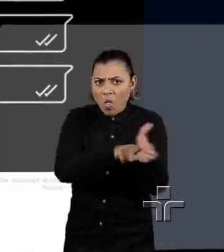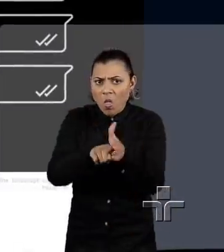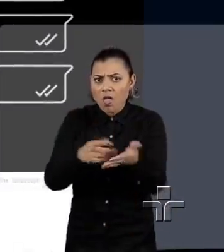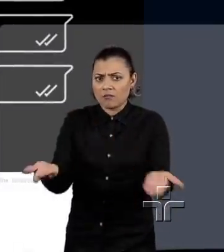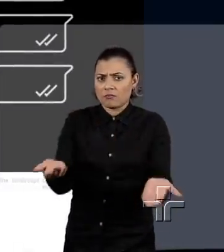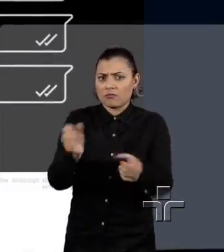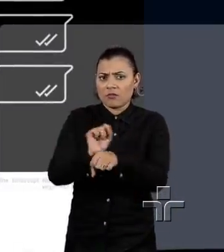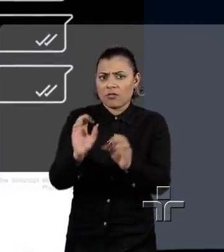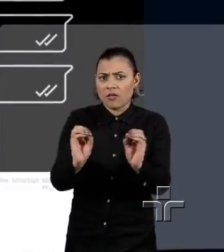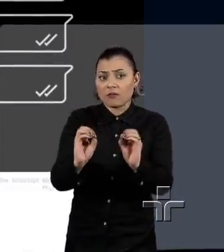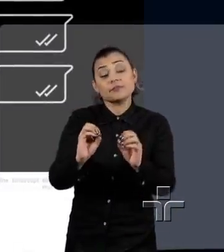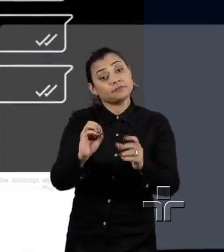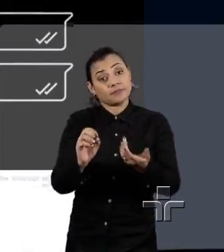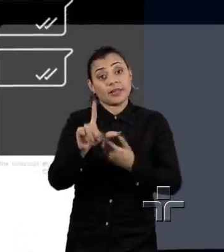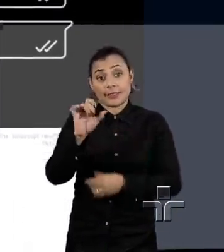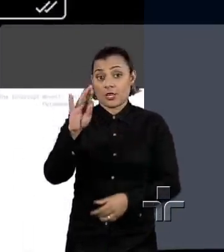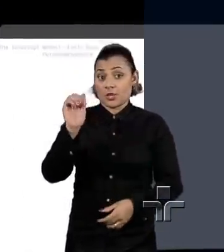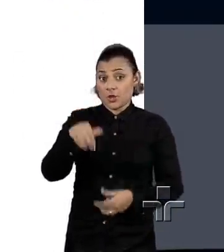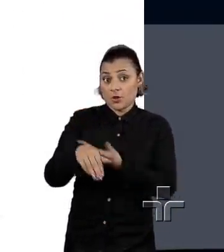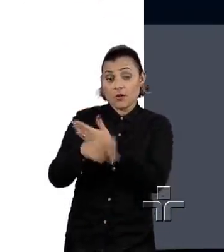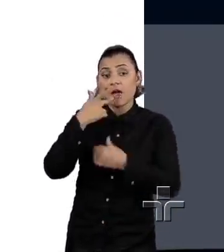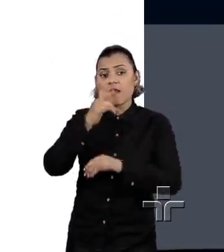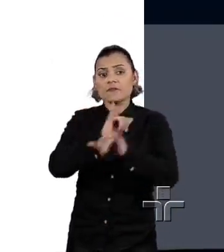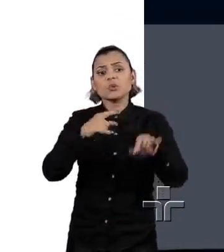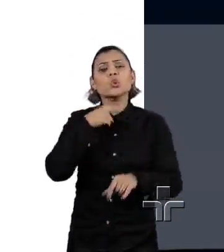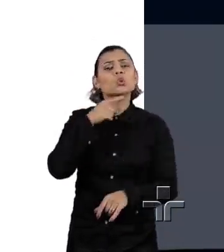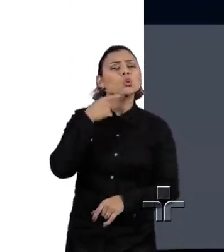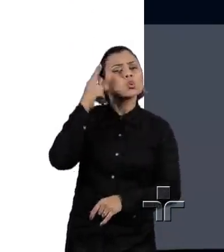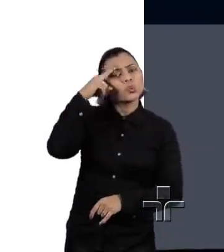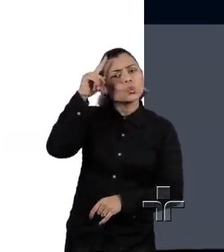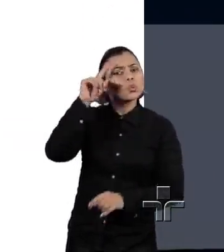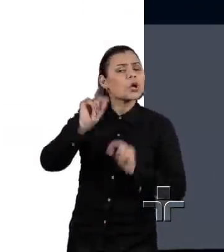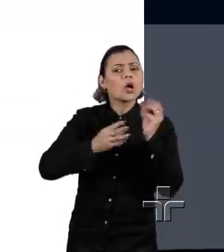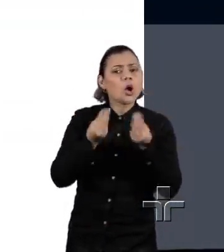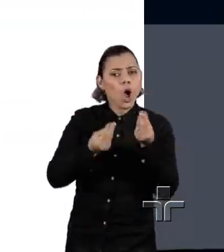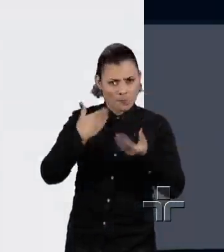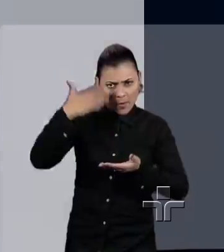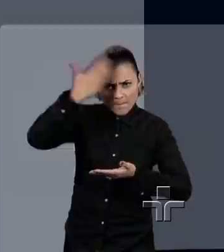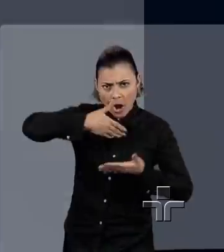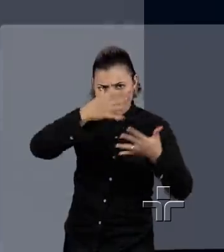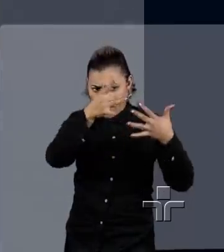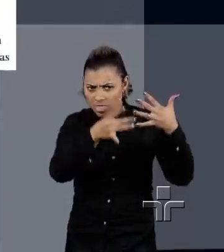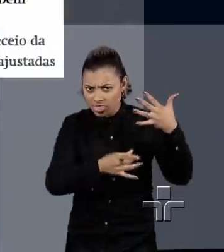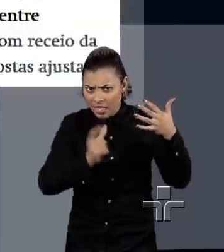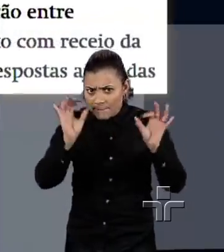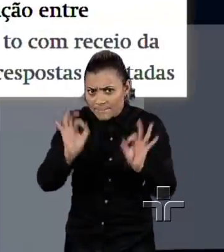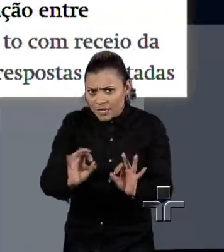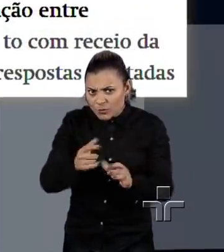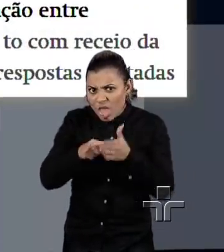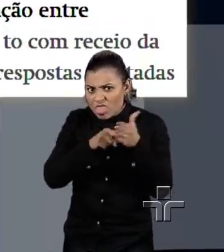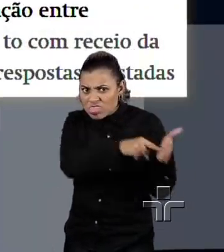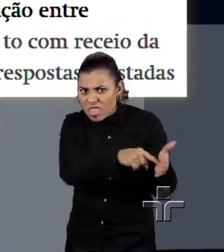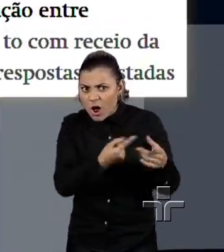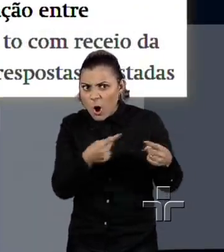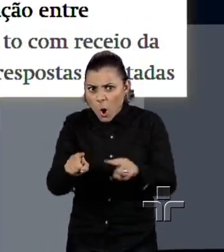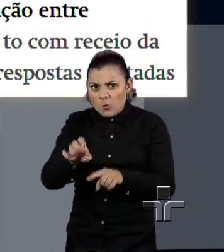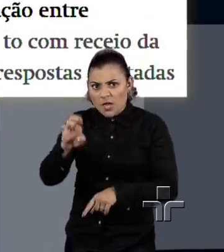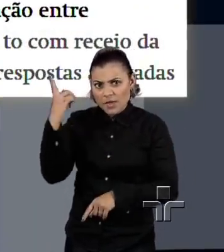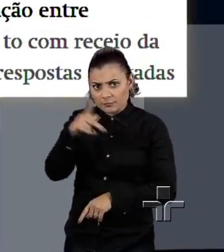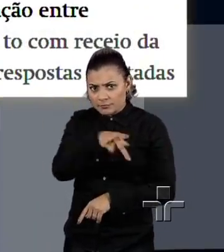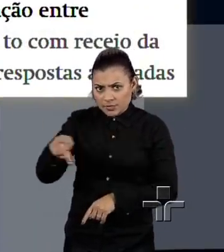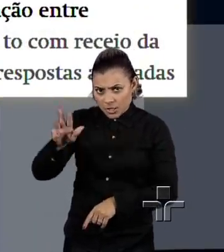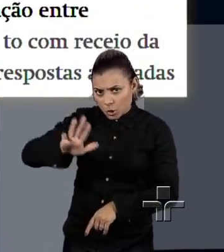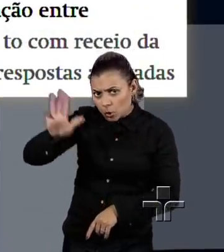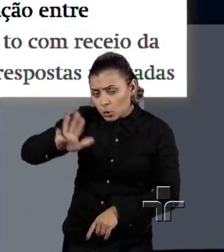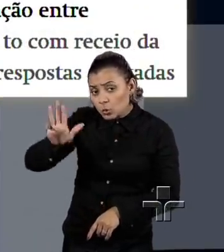Em outro, Dallagnol diz ter dúvidas sobre a solidez das provas que sustentaram a denúncia contra o ex-presidente